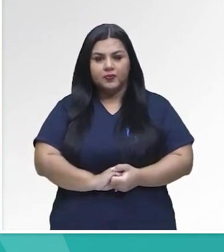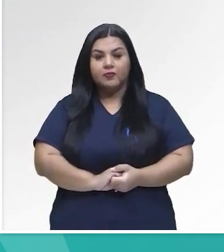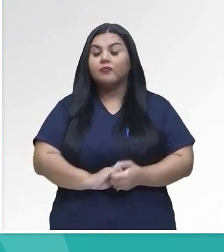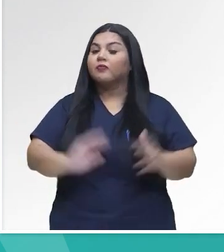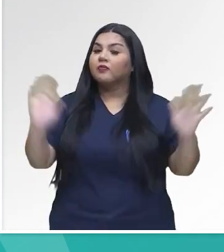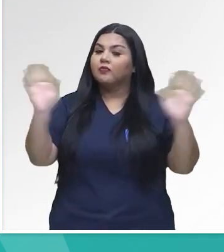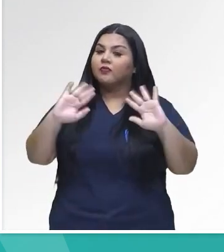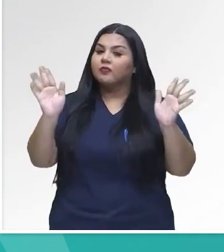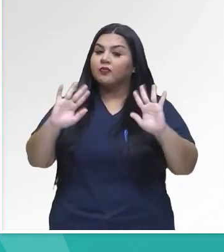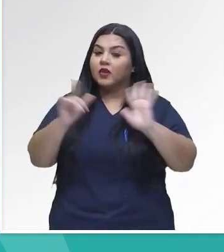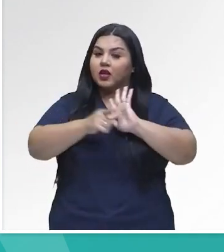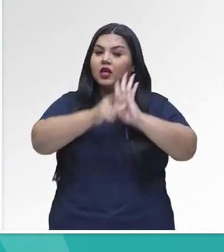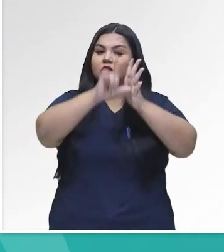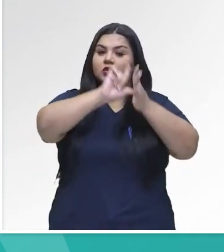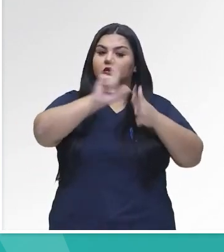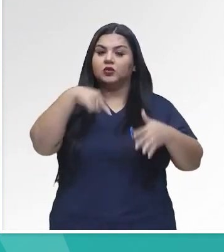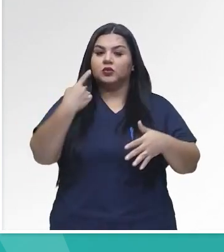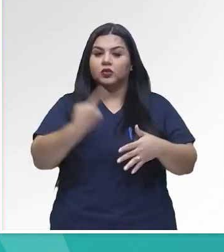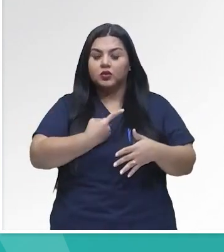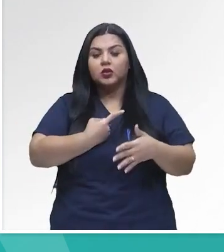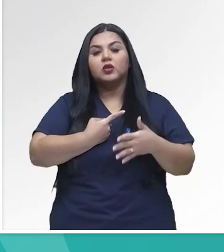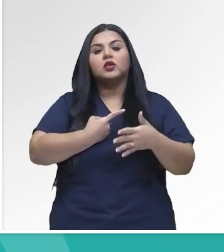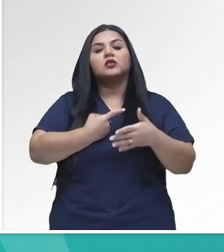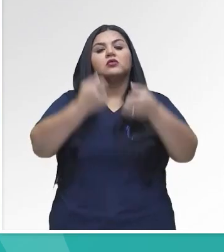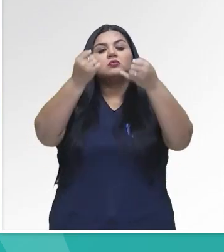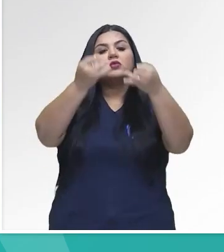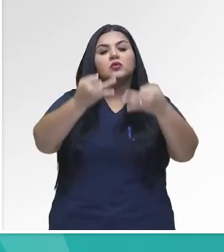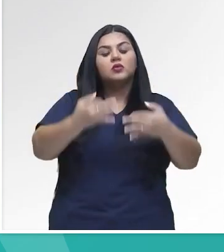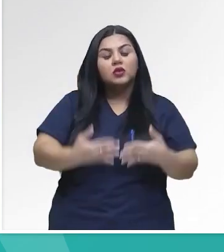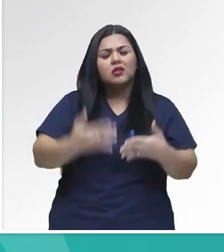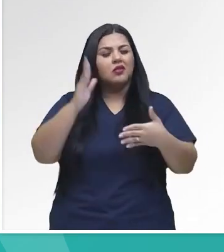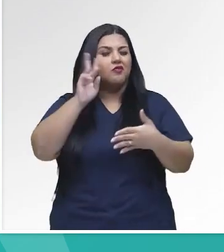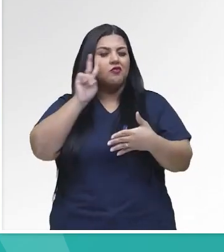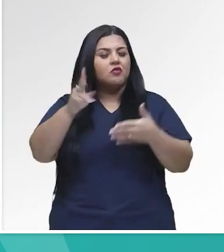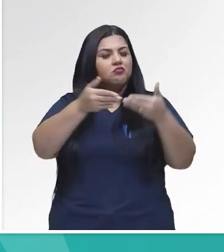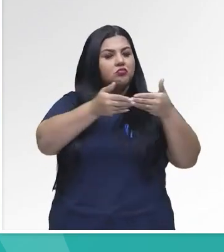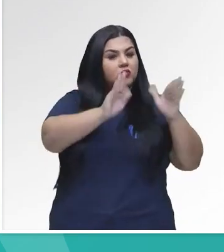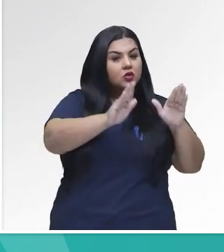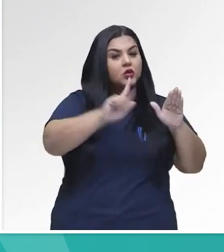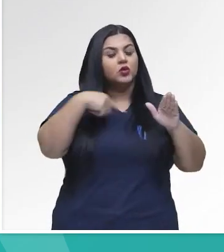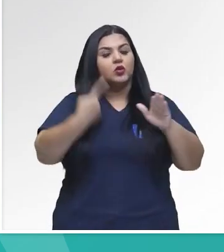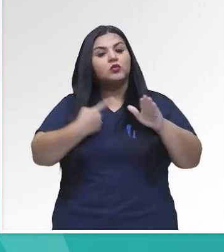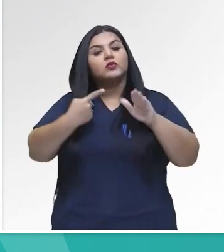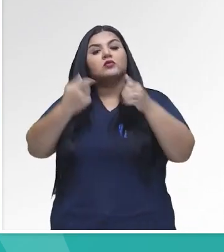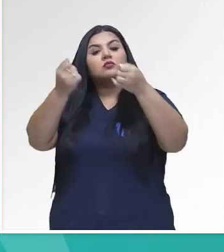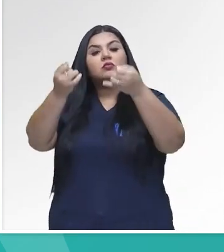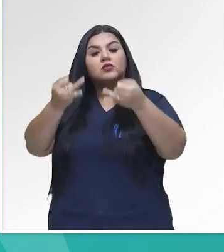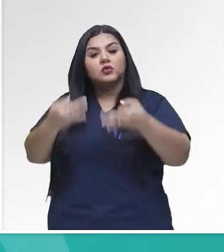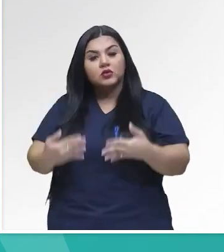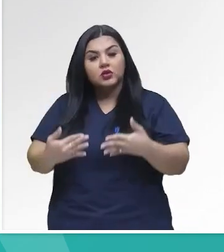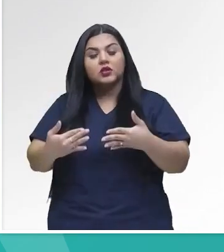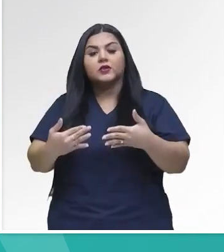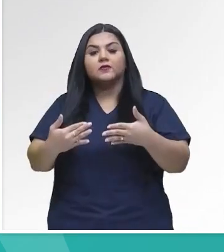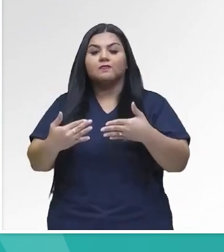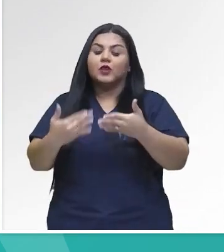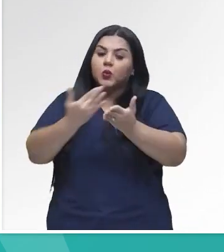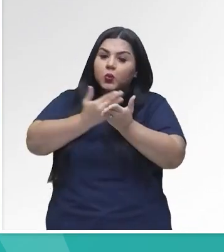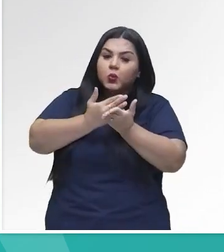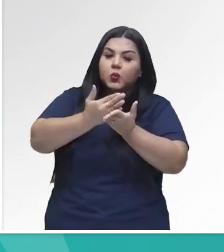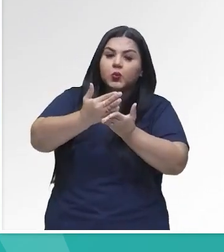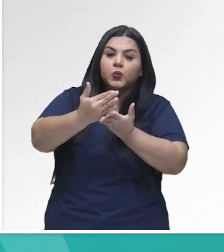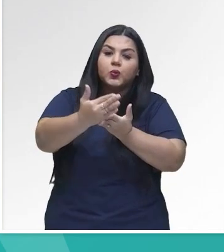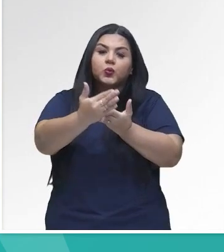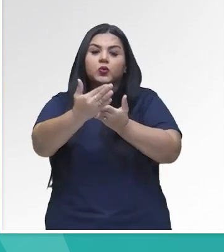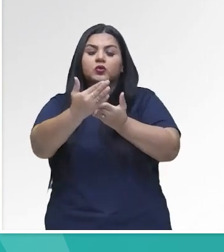Hoje, antes de nós falarmos, vocês já devem ter visto na abertura, mas nós vamos então dar o pontapé inicial para